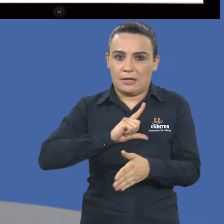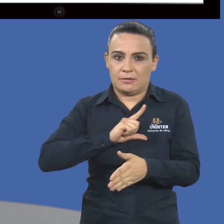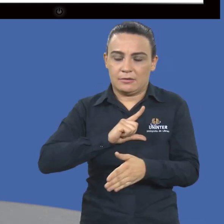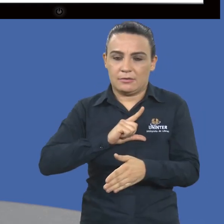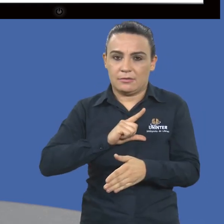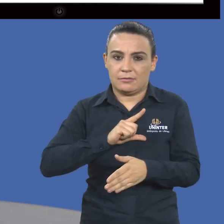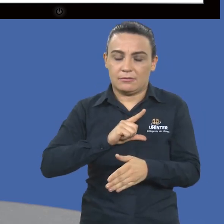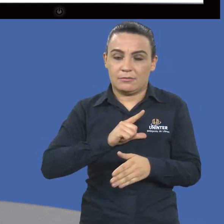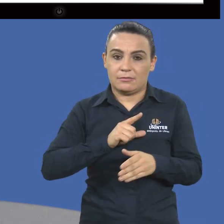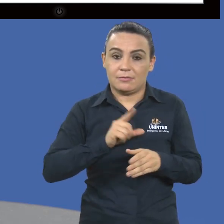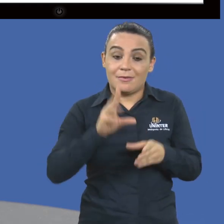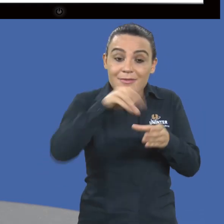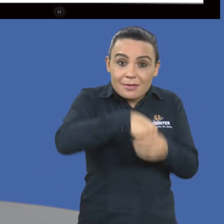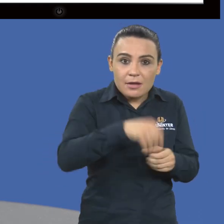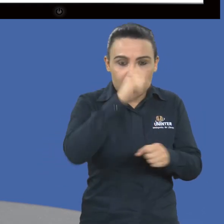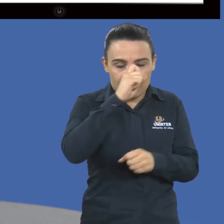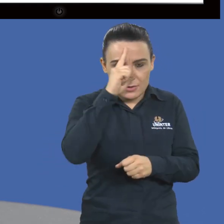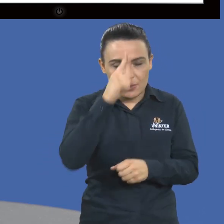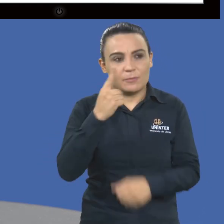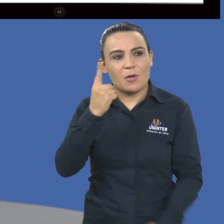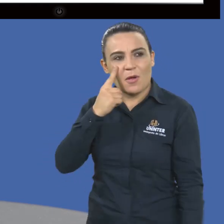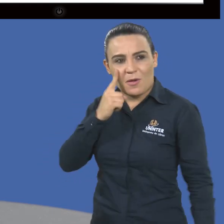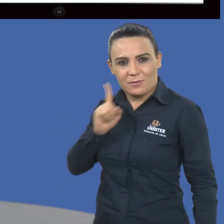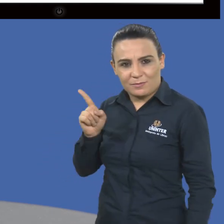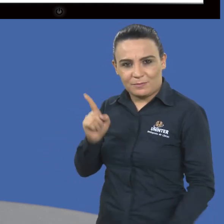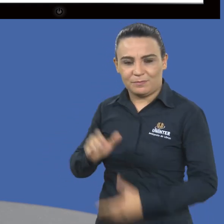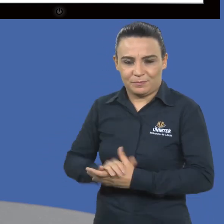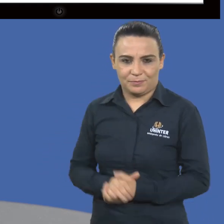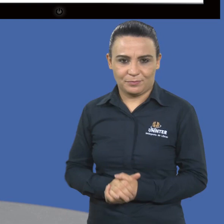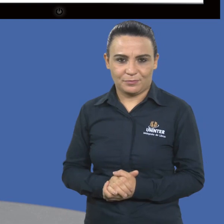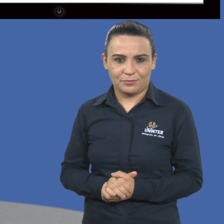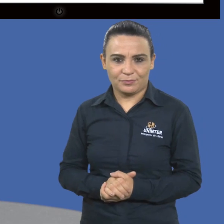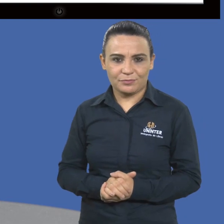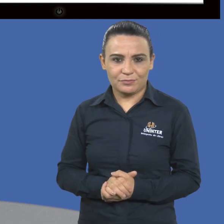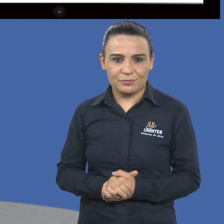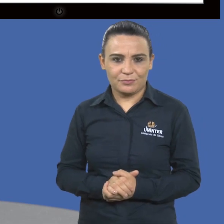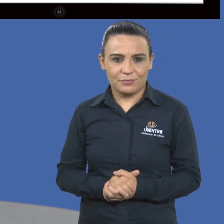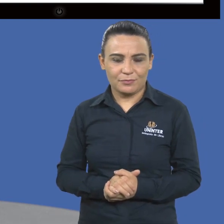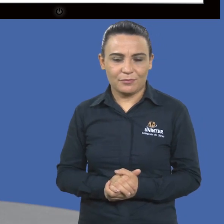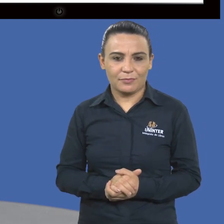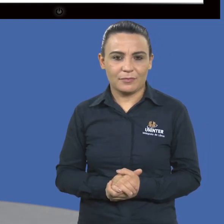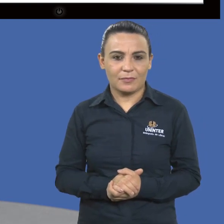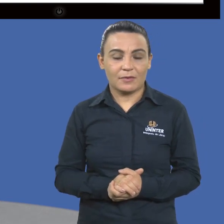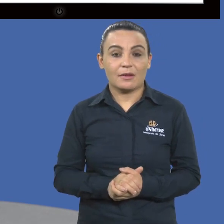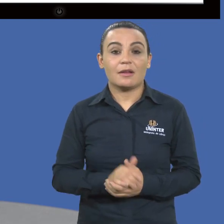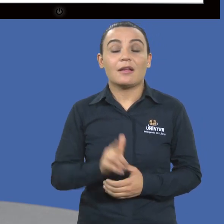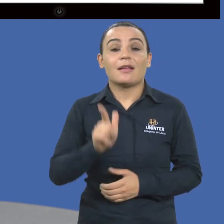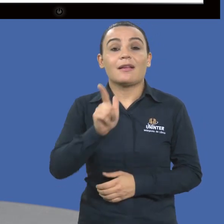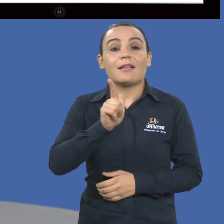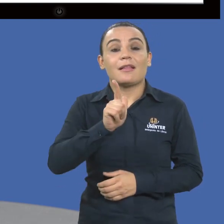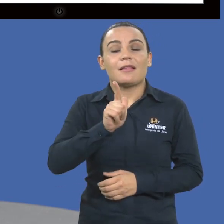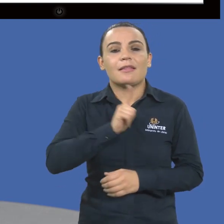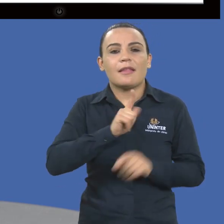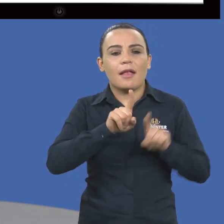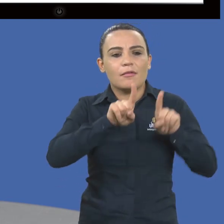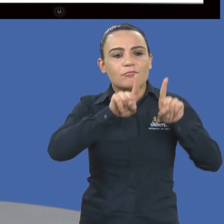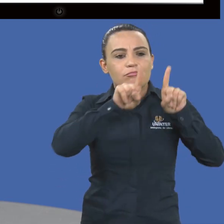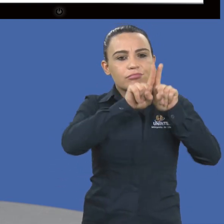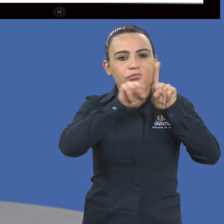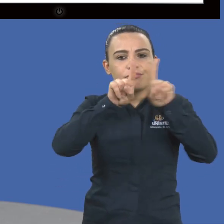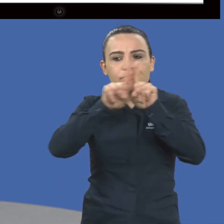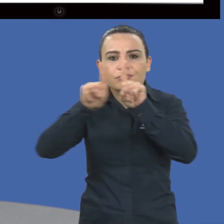eu quero mostrar a vocês que a trissomia regular, ou seja, o pacientinho tem